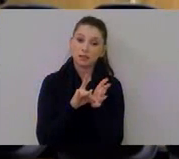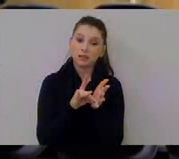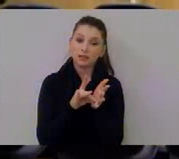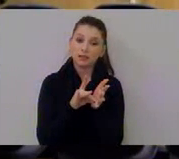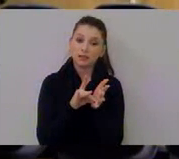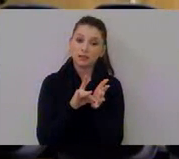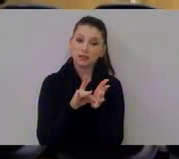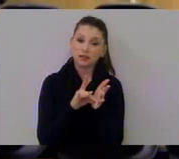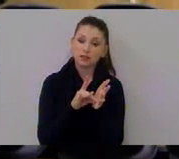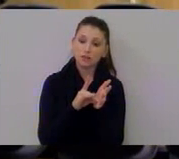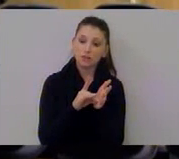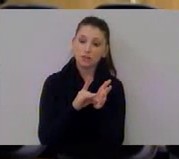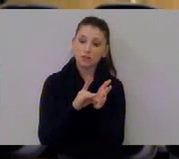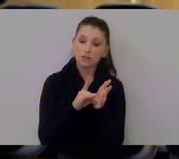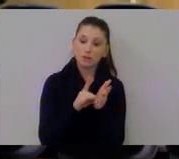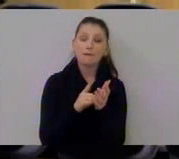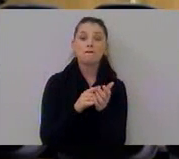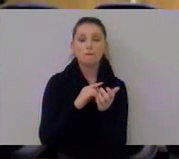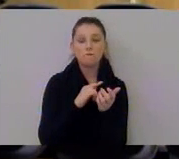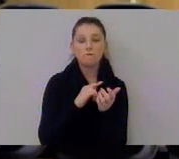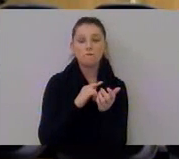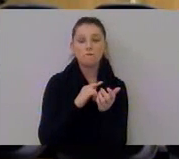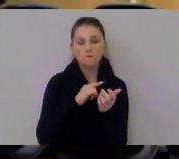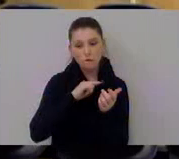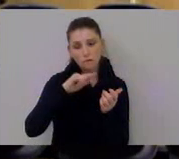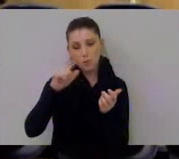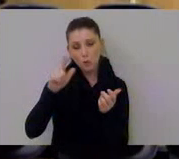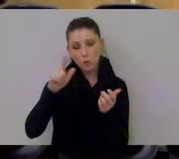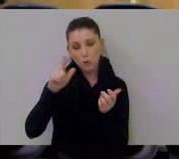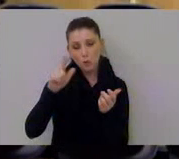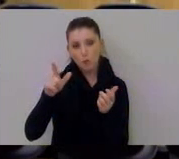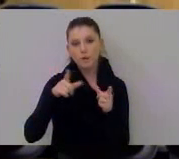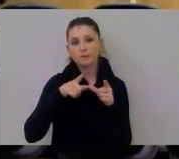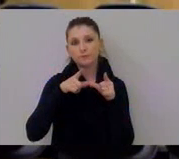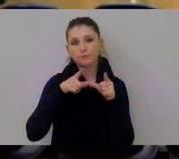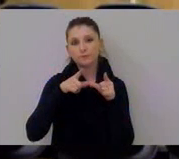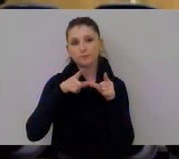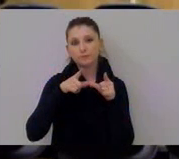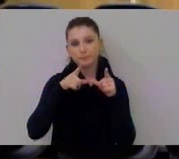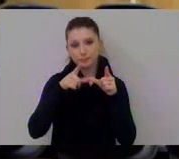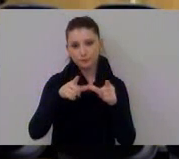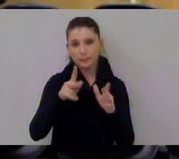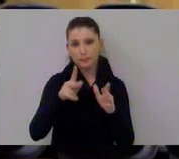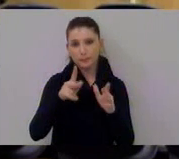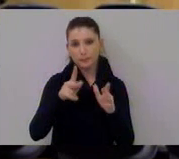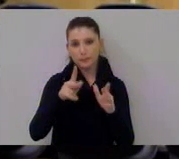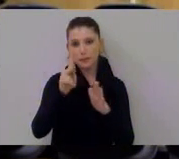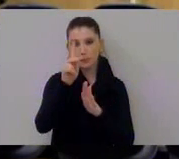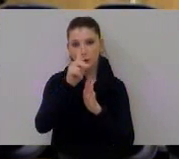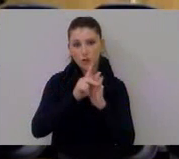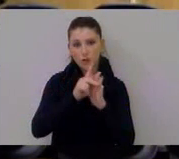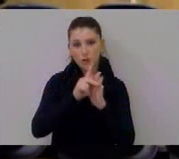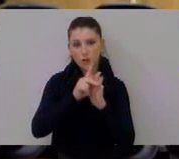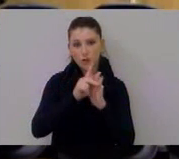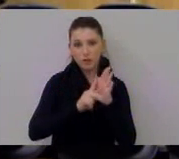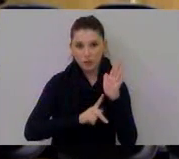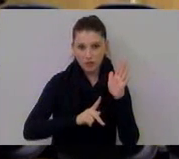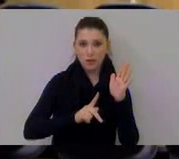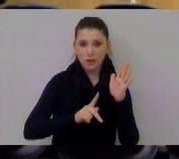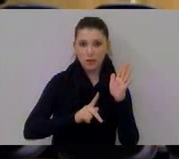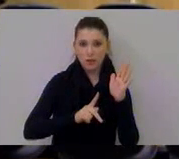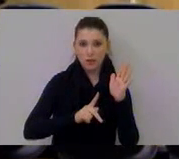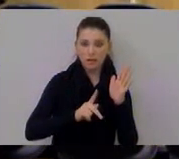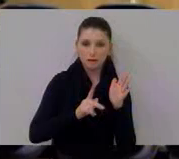foi encaminhado um projeto aí, estava se encaminhando para que se fizesse